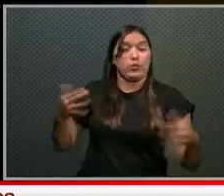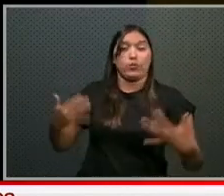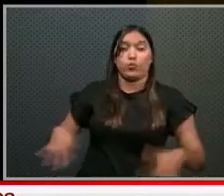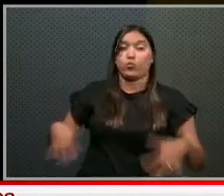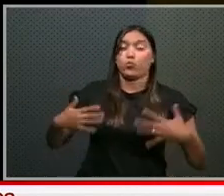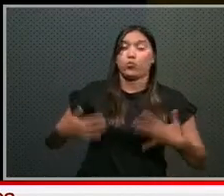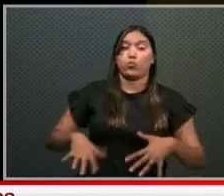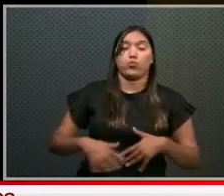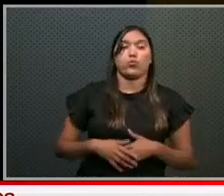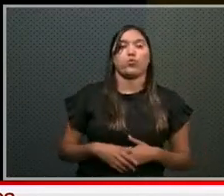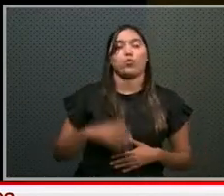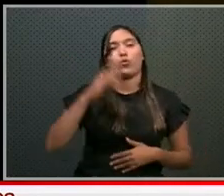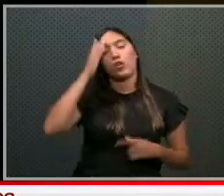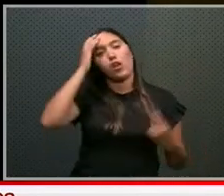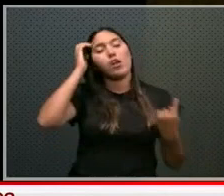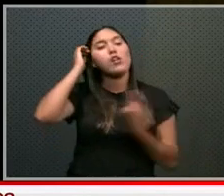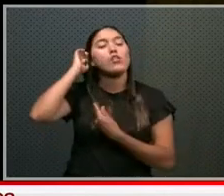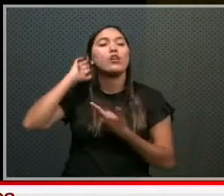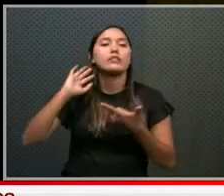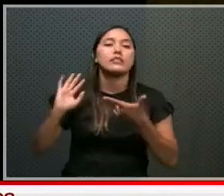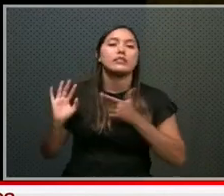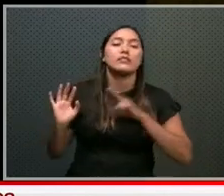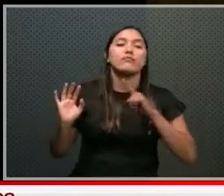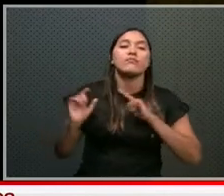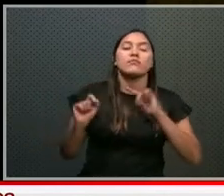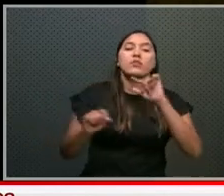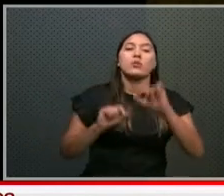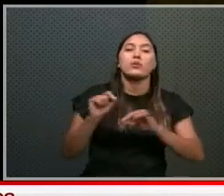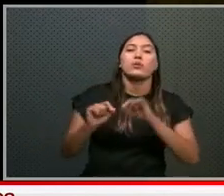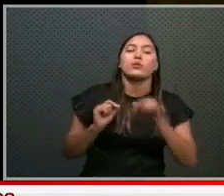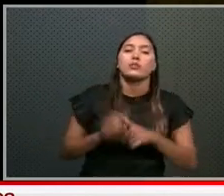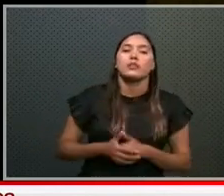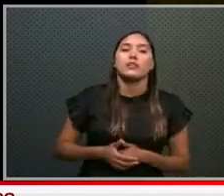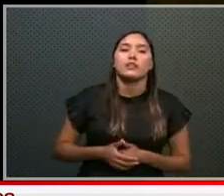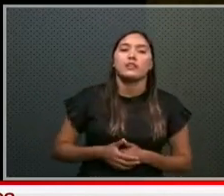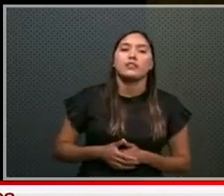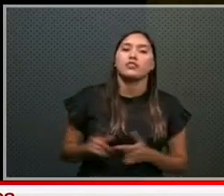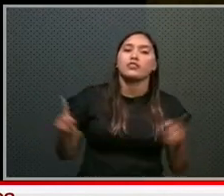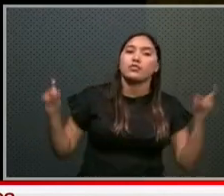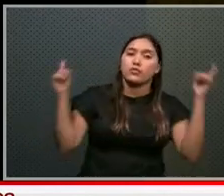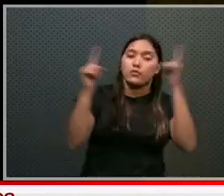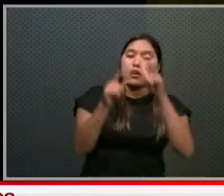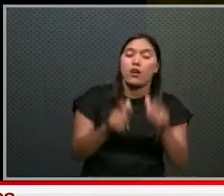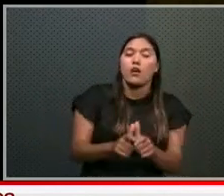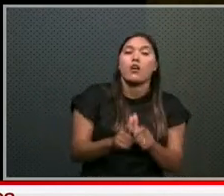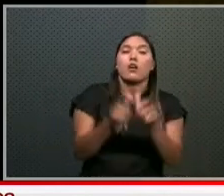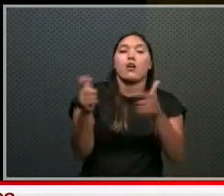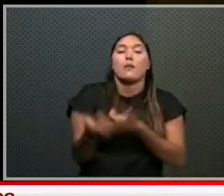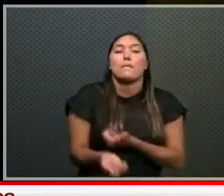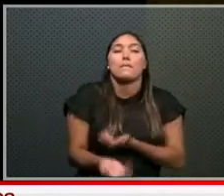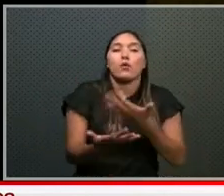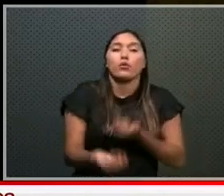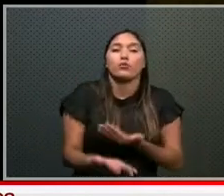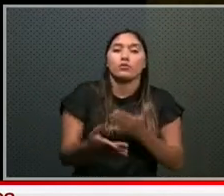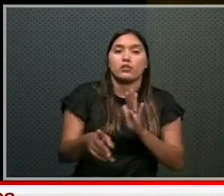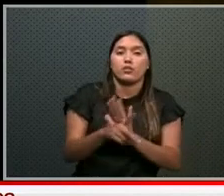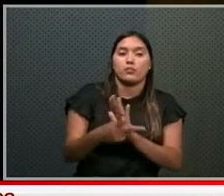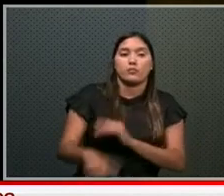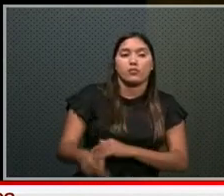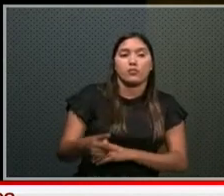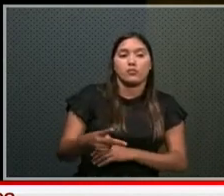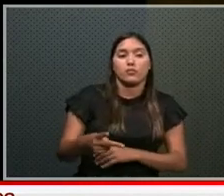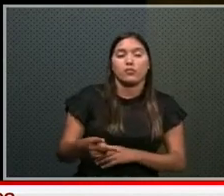perox nós temos de uma vez por todas o desafio de aumentar a produtividade das nossas culturas Deputado